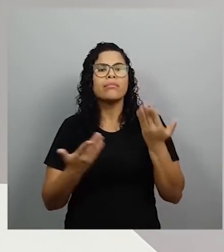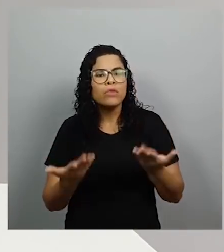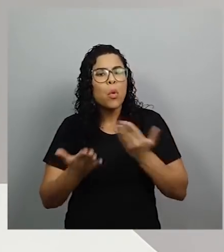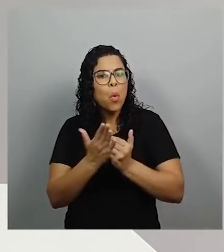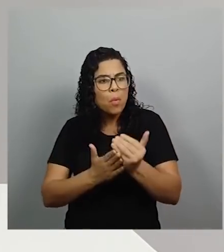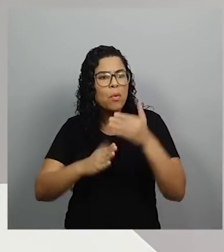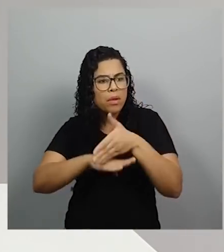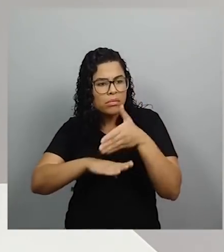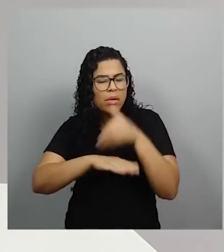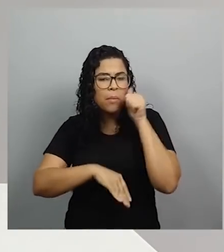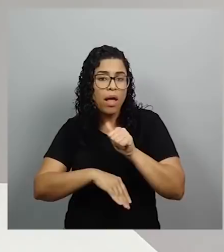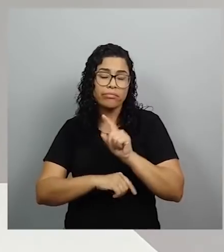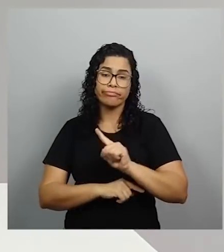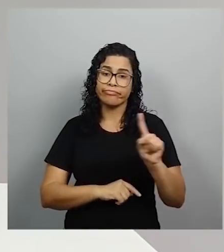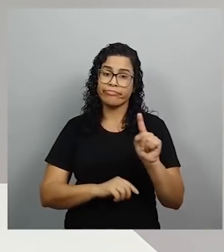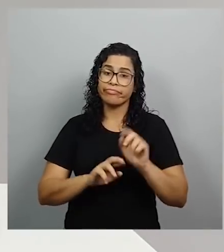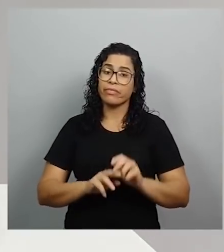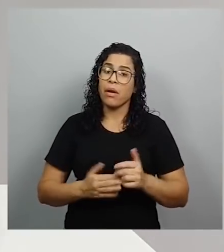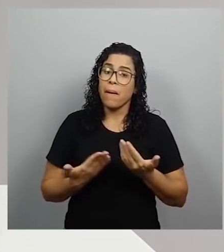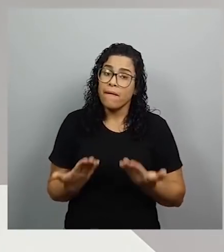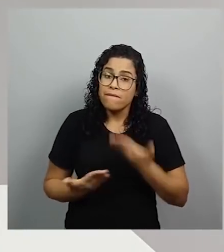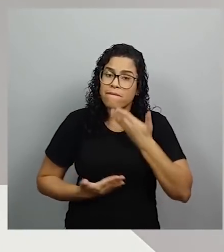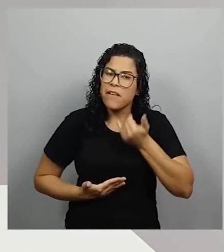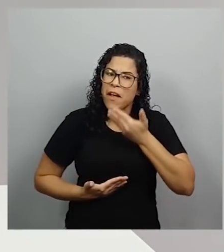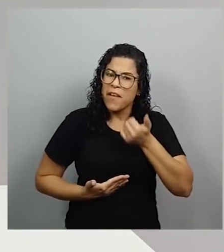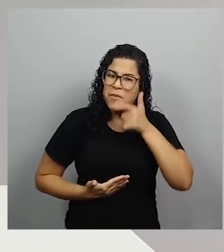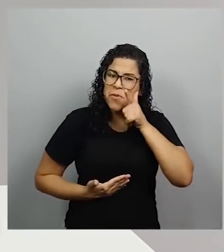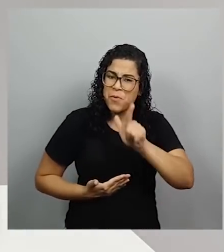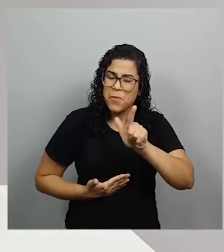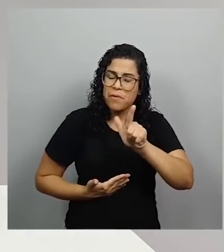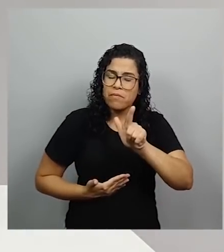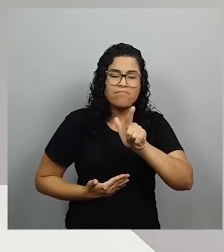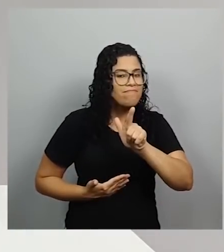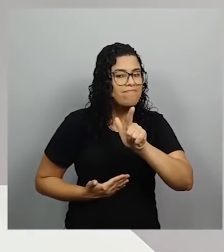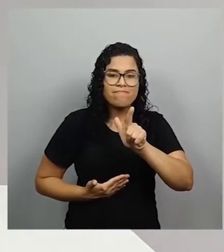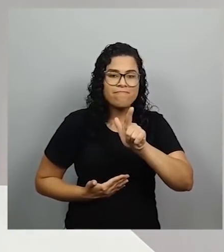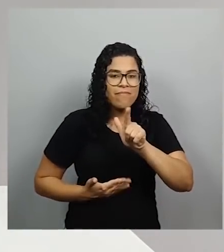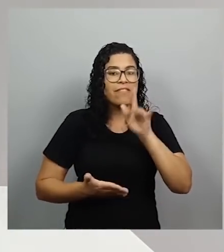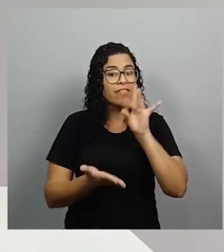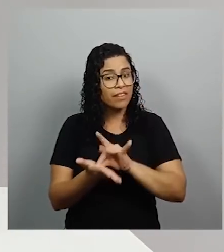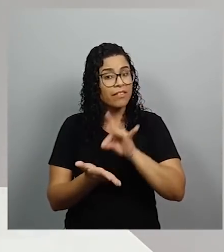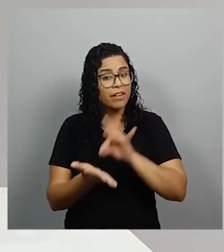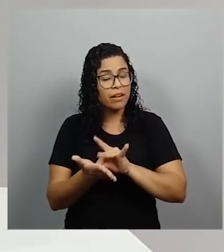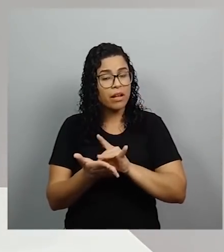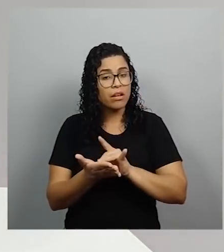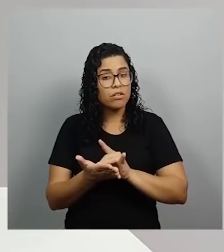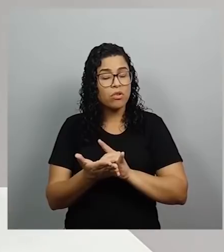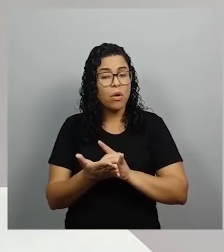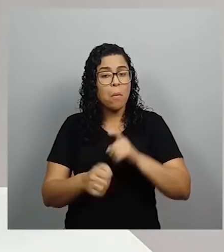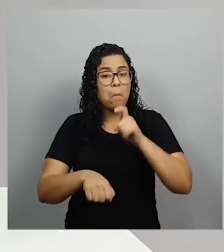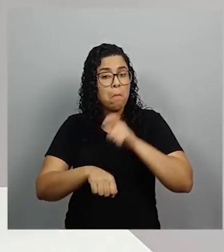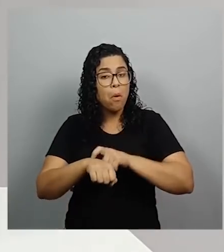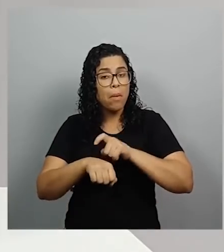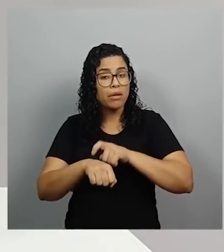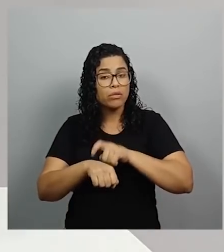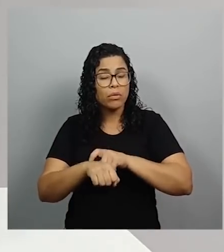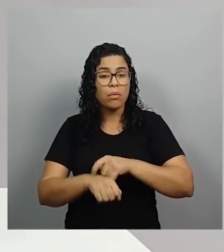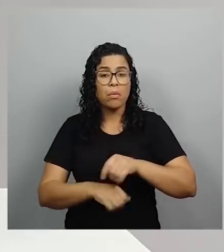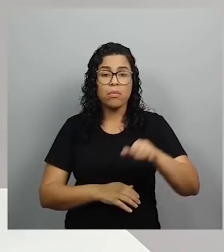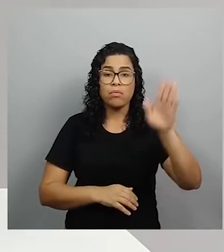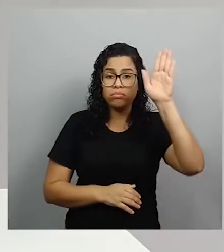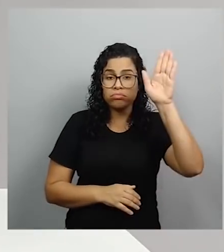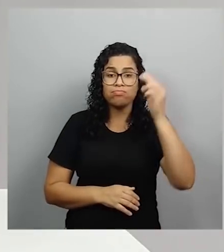começo difícil as coisas foram ficando mais fáceis para as mulheres. Na verdade, durante a ditadura militar, a participação